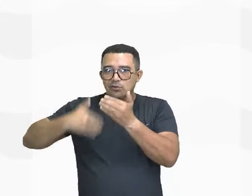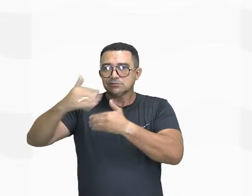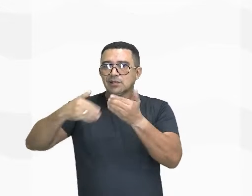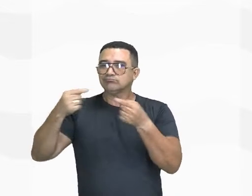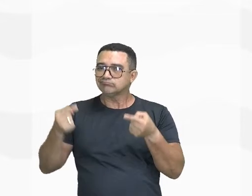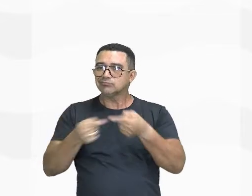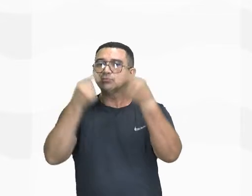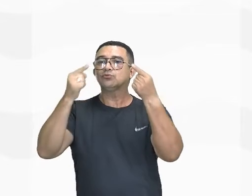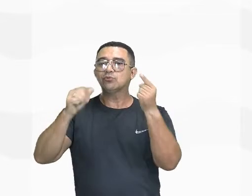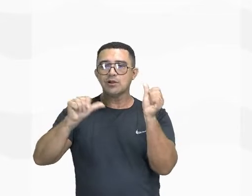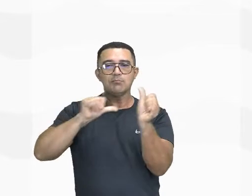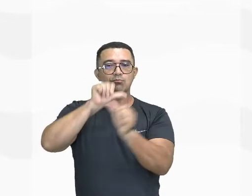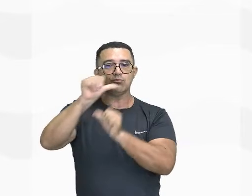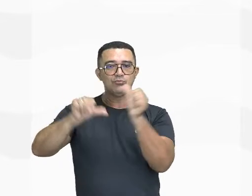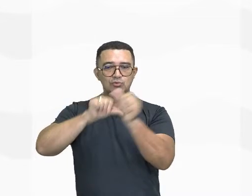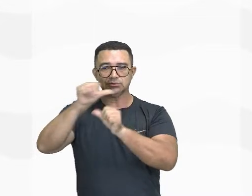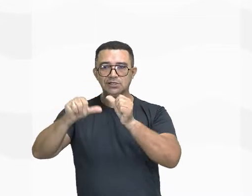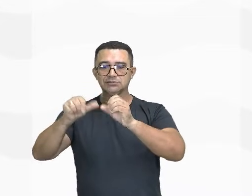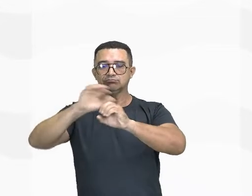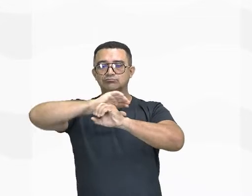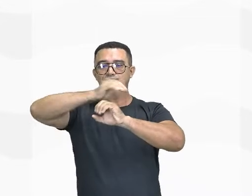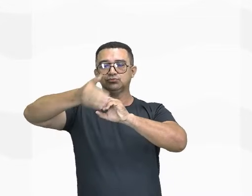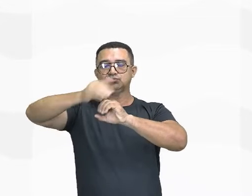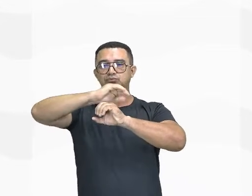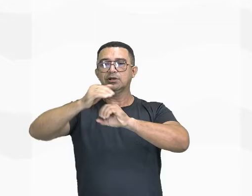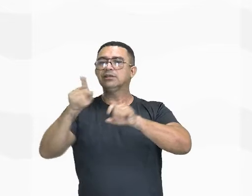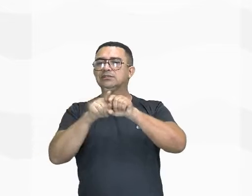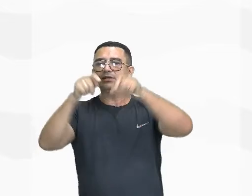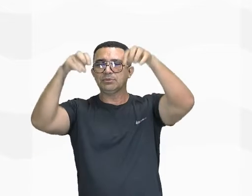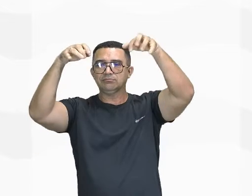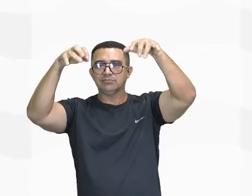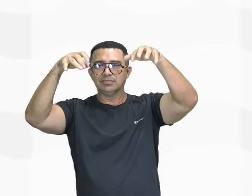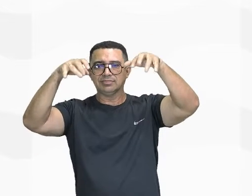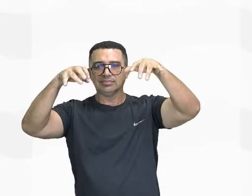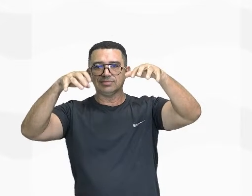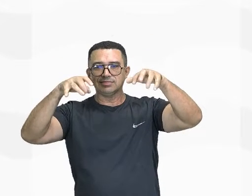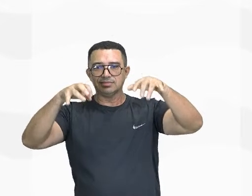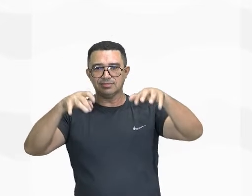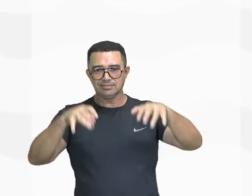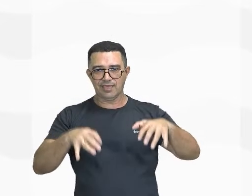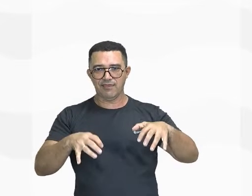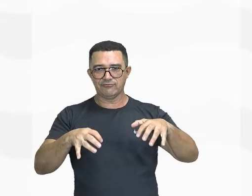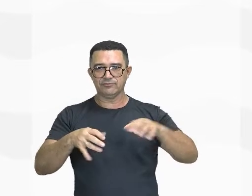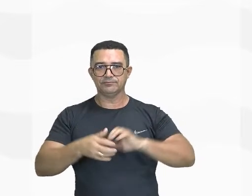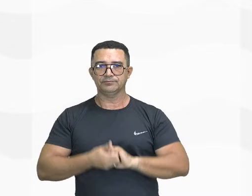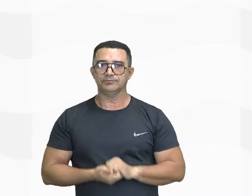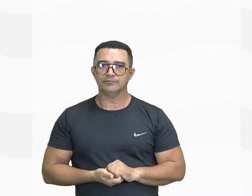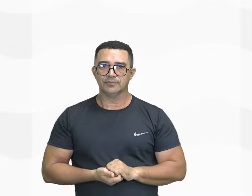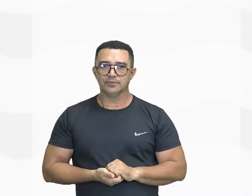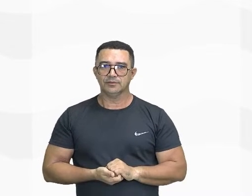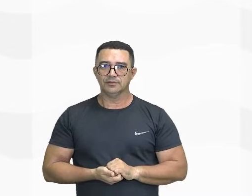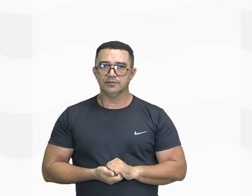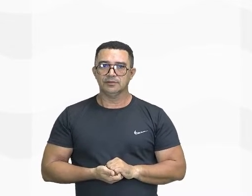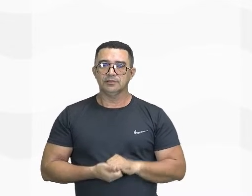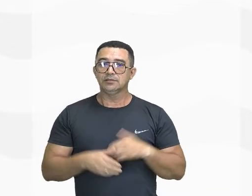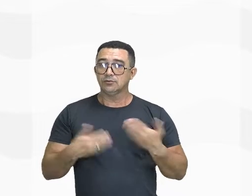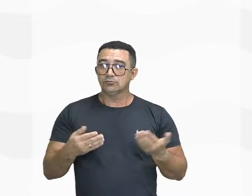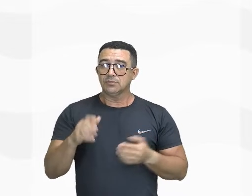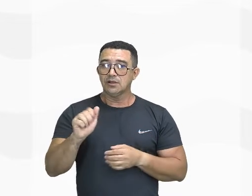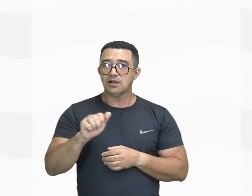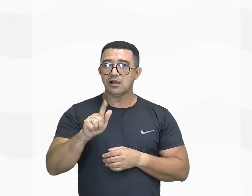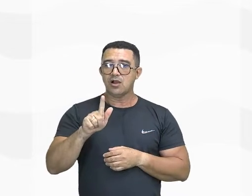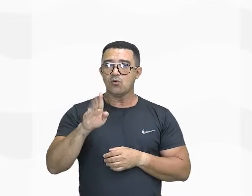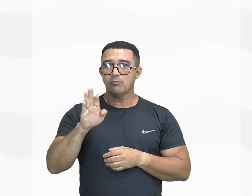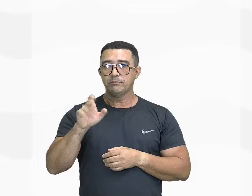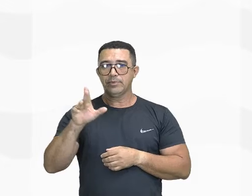associado às alterações na cobertura de gelo e neve, que nós vamos chamar de albedo. Esse albedo está ligado à reflexão,